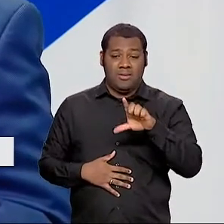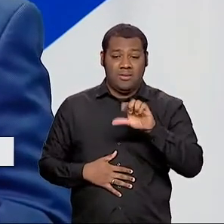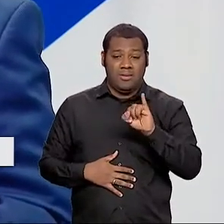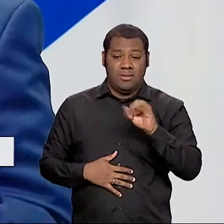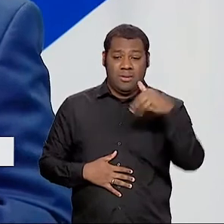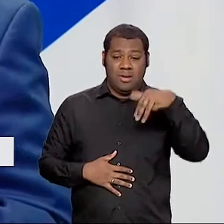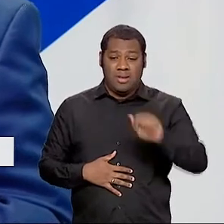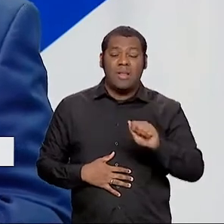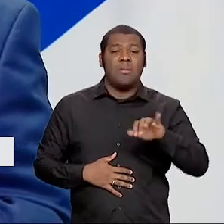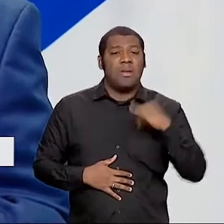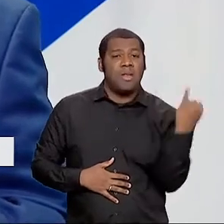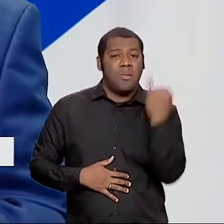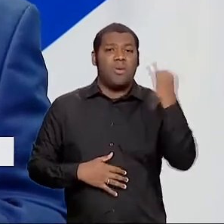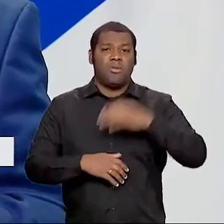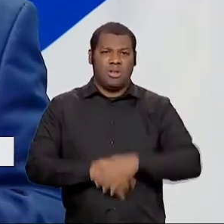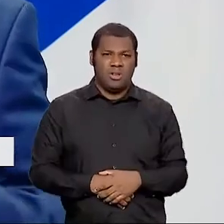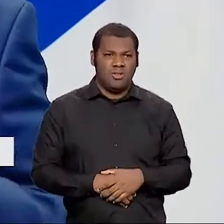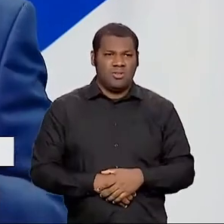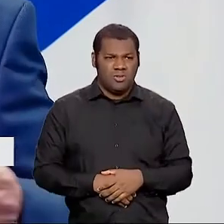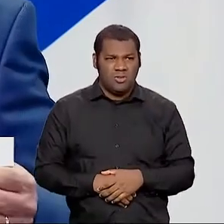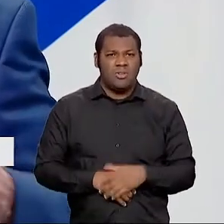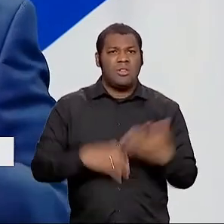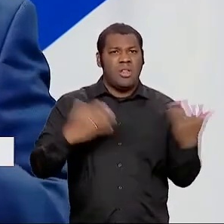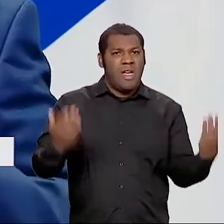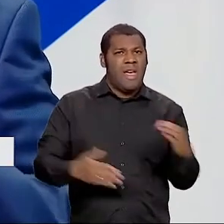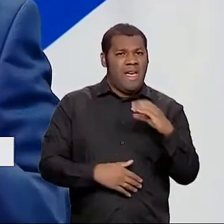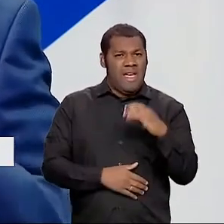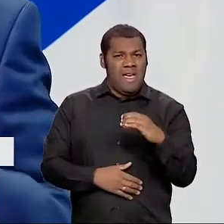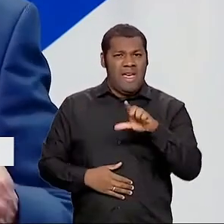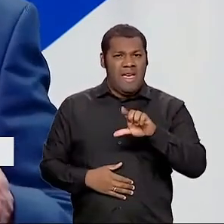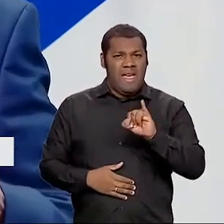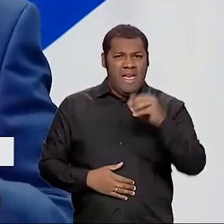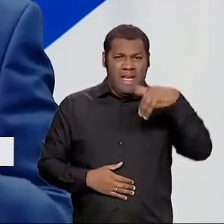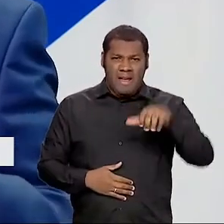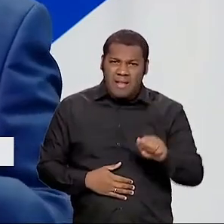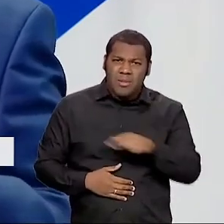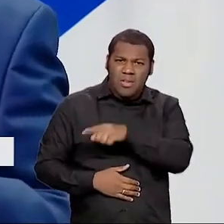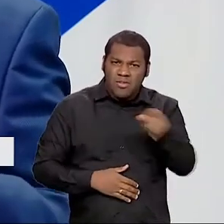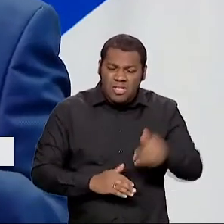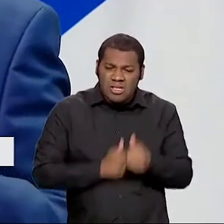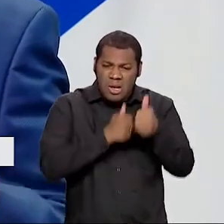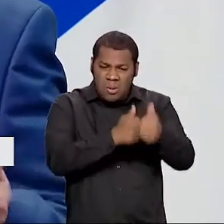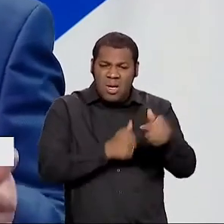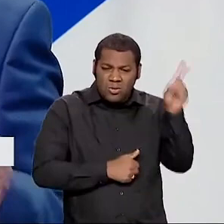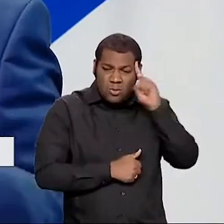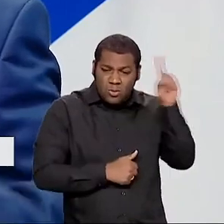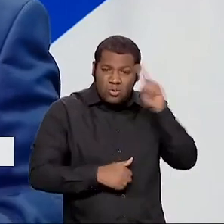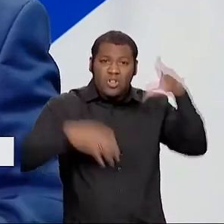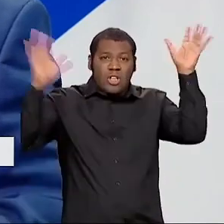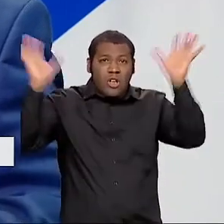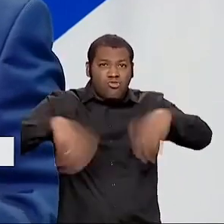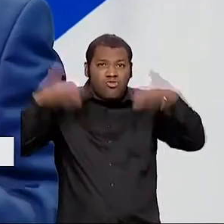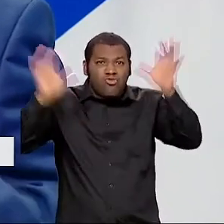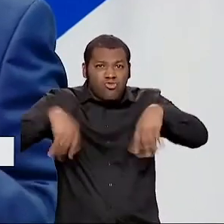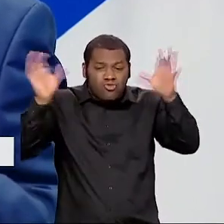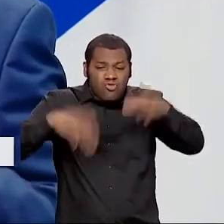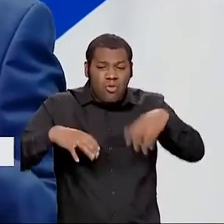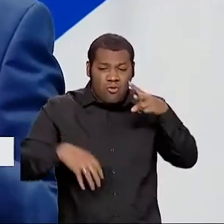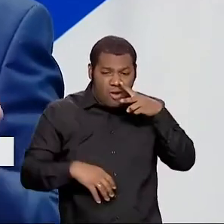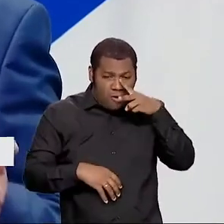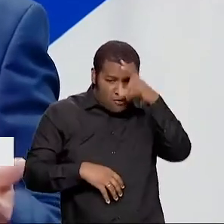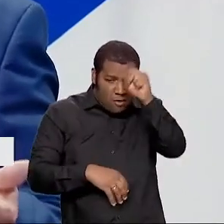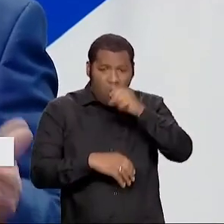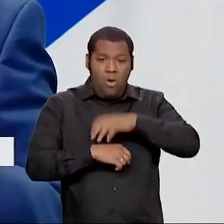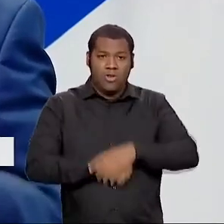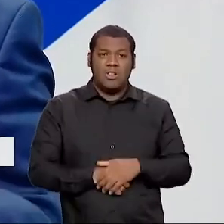séria. Essas mudanças de intempéries que a gente está assistindo todo dia, chovendo demais onde não chovia, fazendo